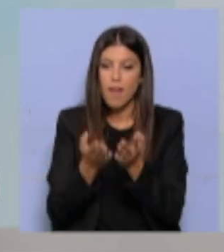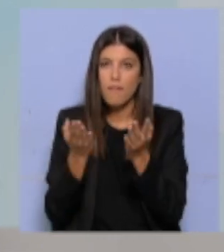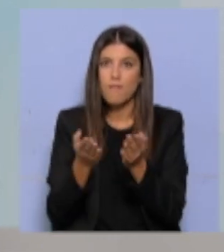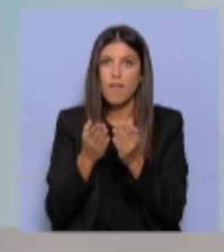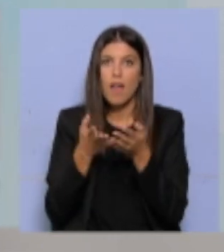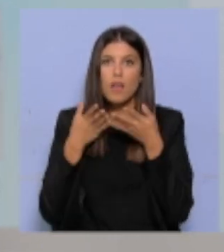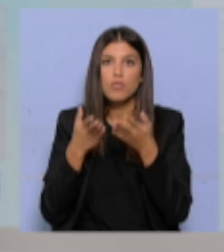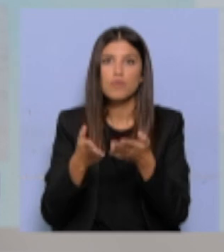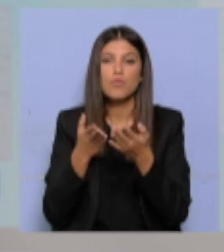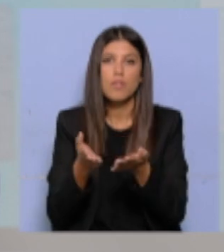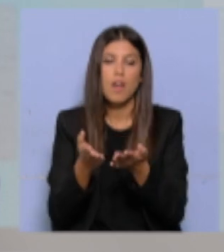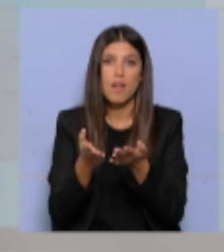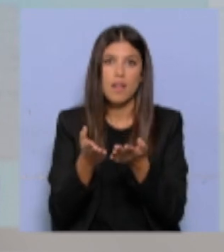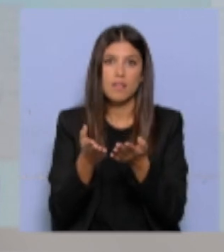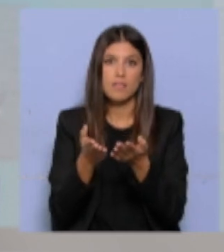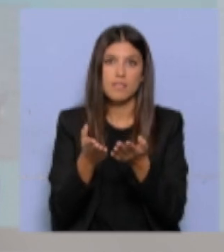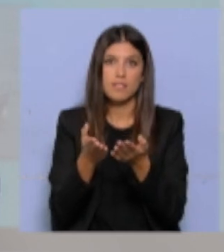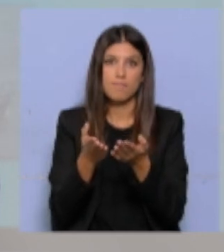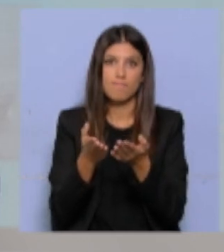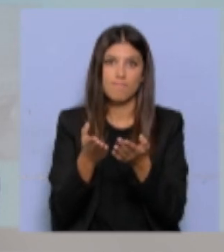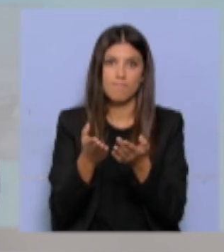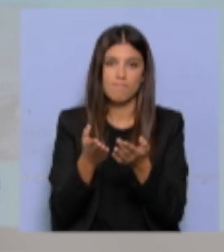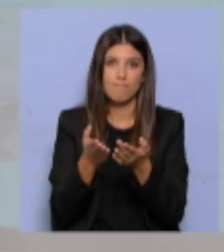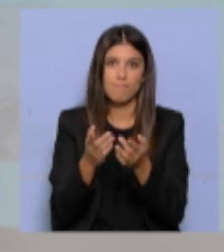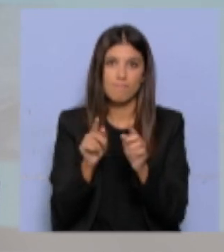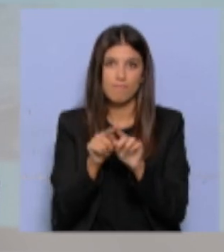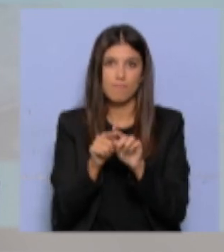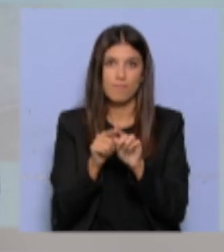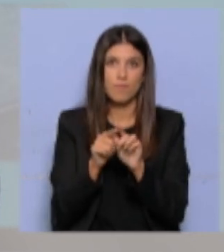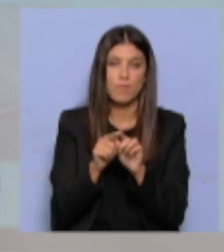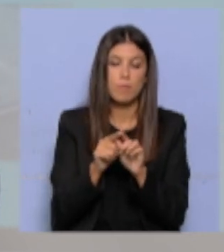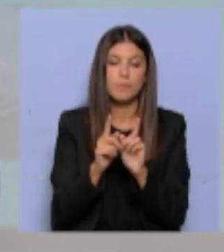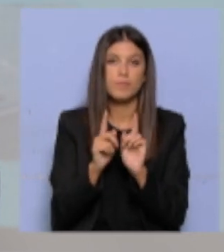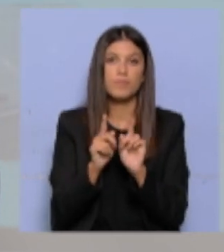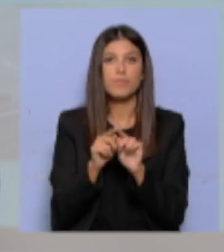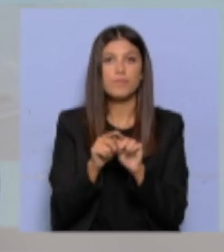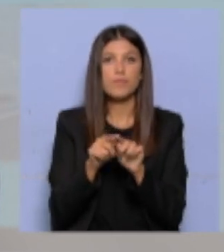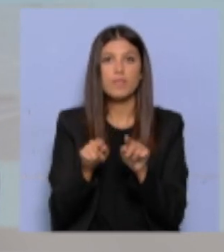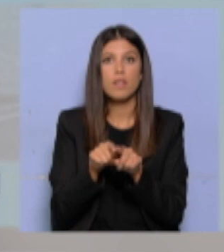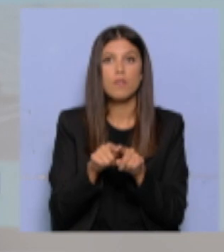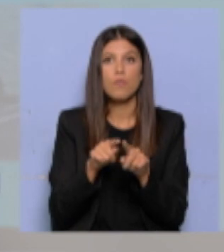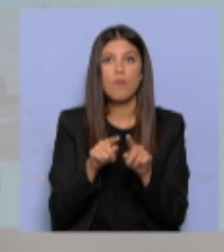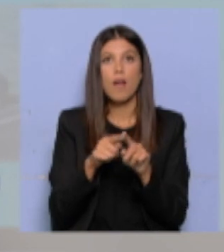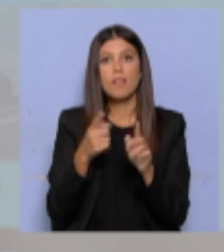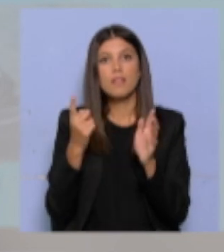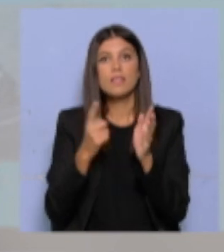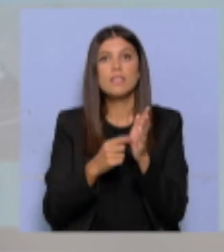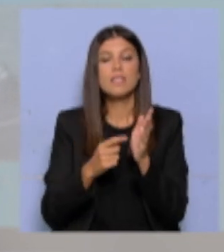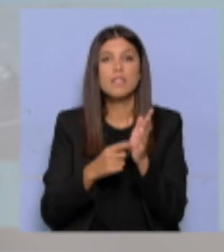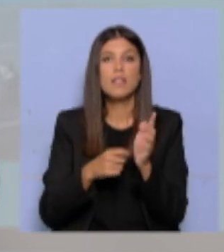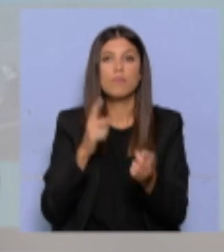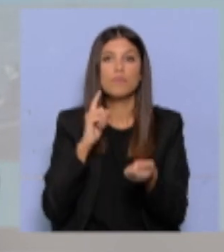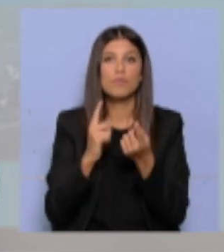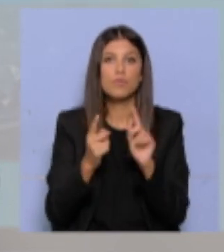algo. Nós temos que lavrar esses terrenos, e para lavrarmos esses terrenos, nós aí está, nós necessitamos de